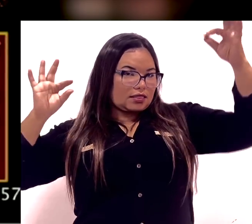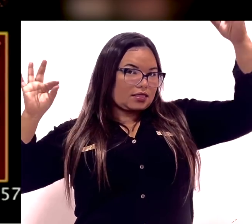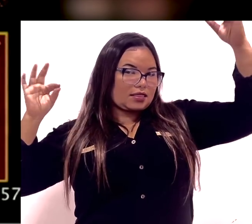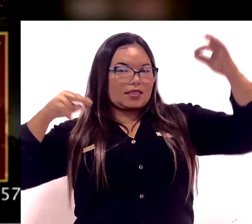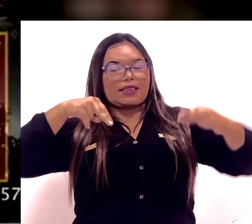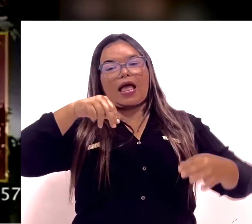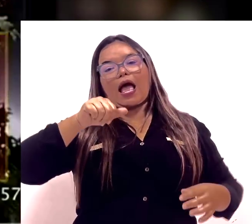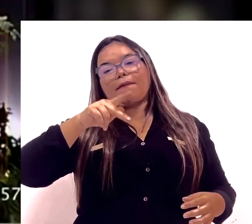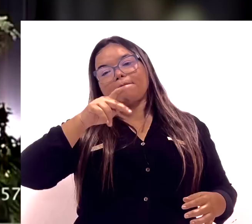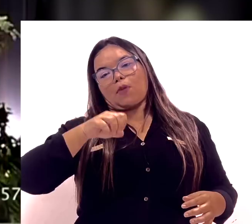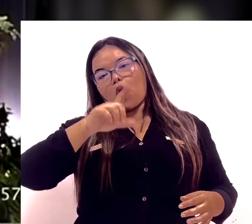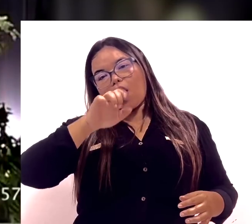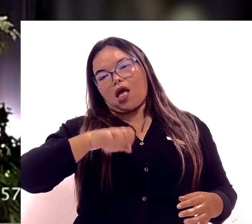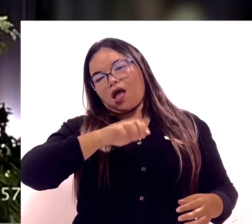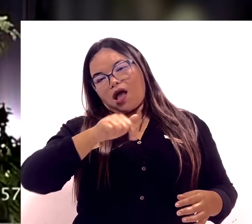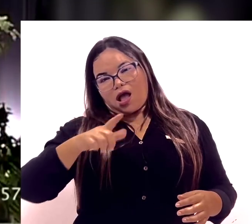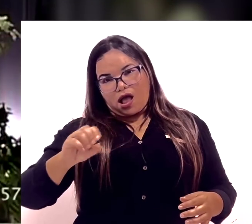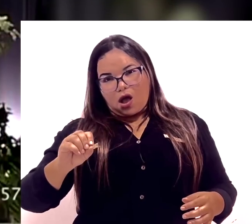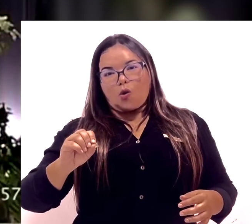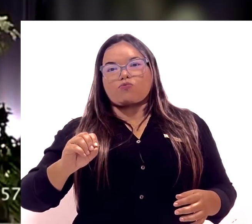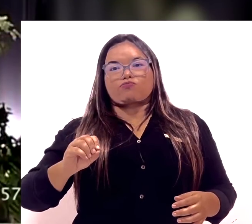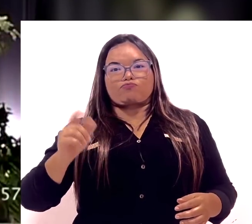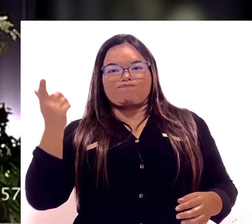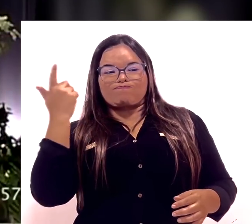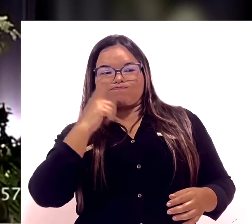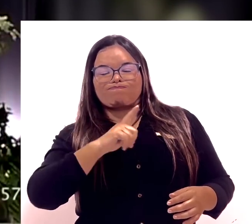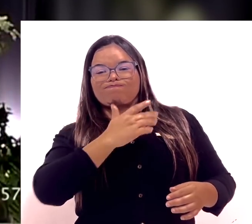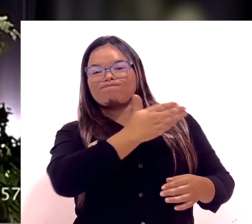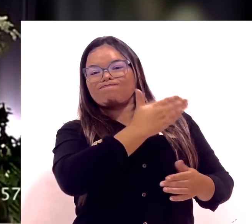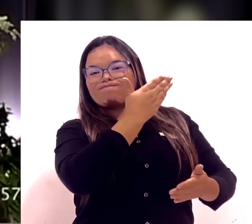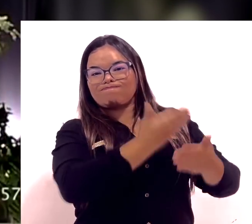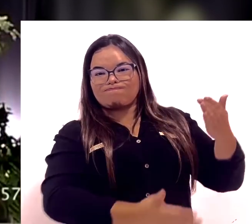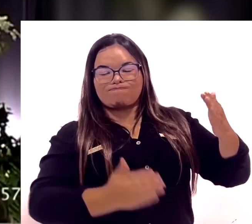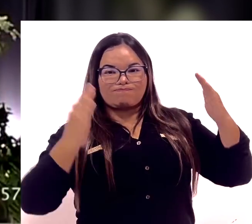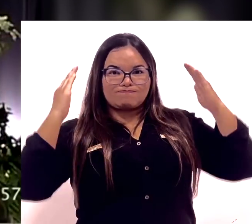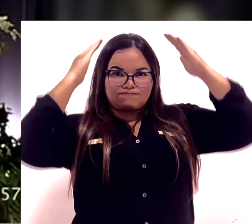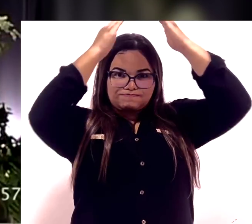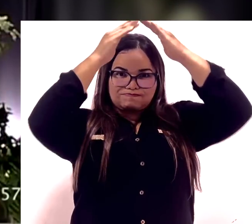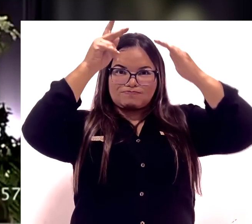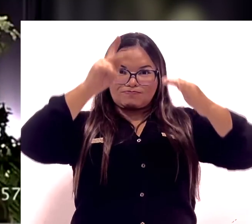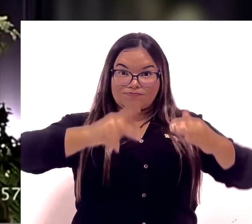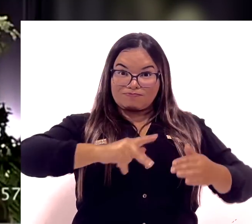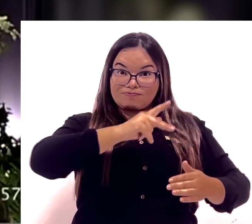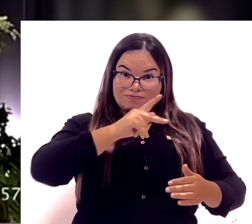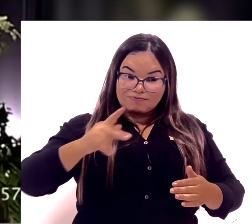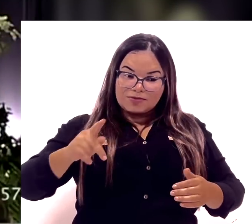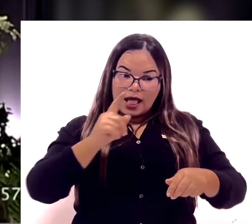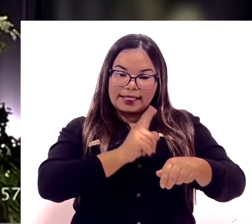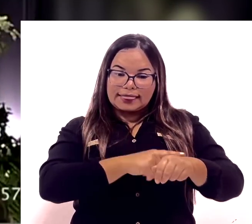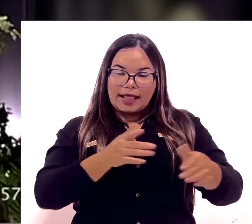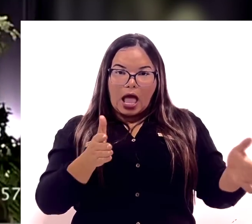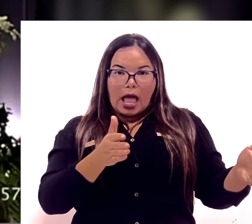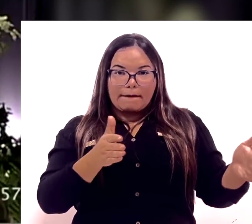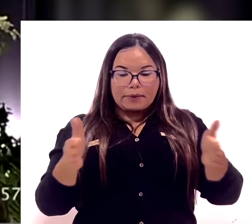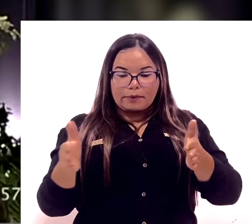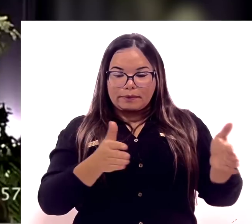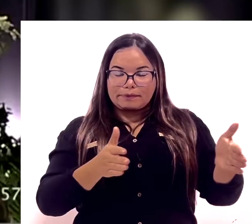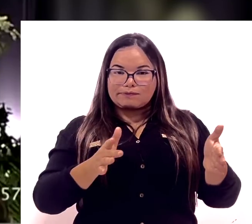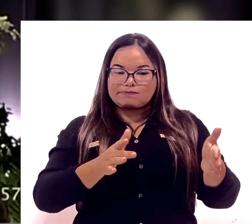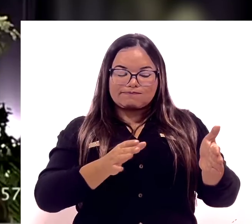que, com o Papa, o papado morreria. Portanto, exatamente de acordo com o tempo profético, a Bíblia nos